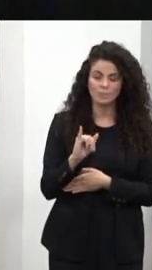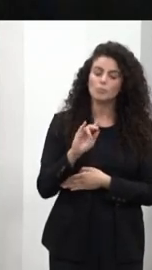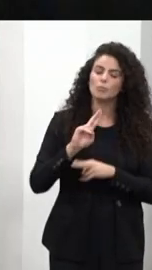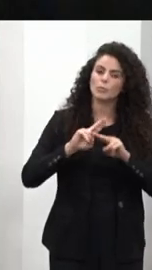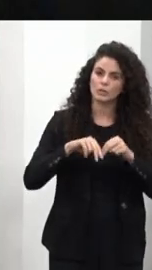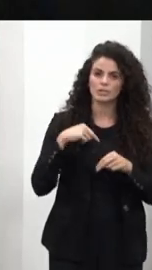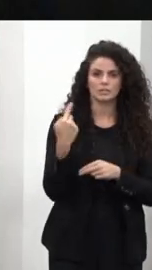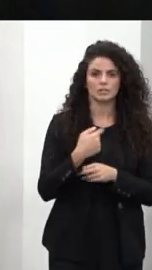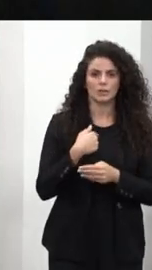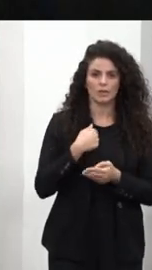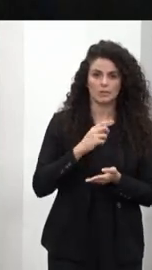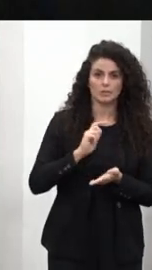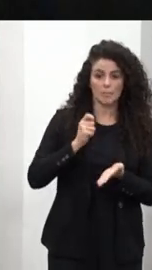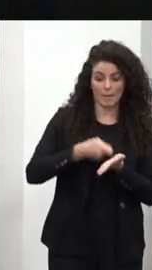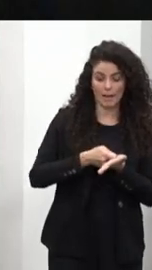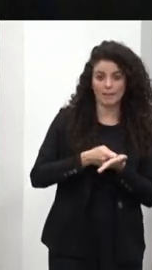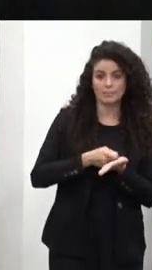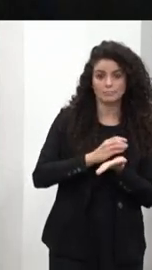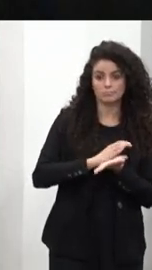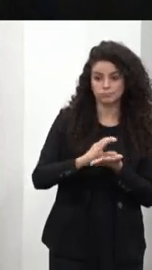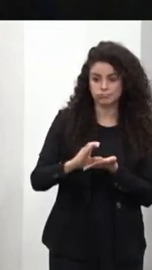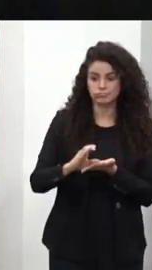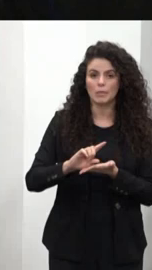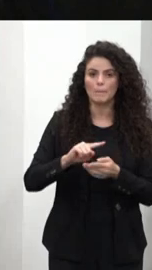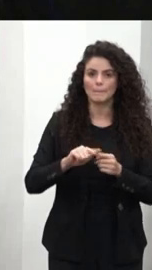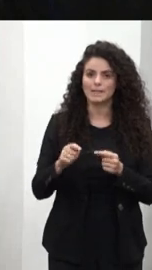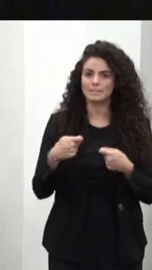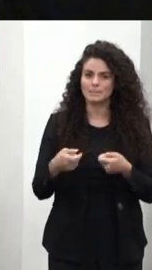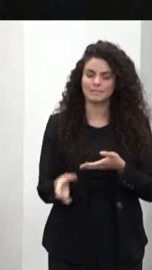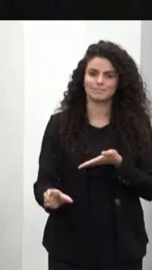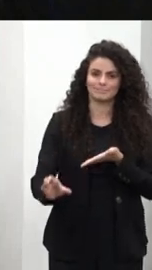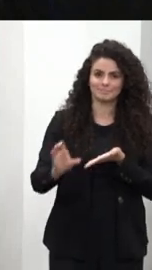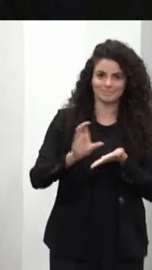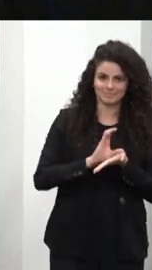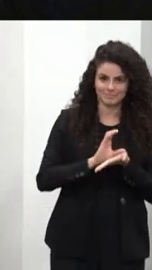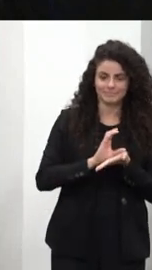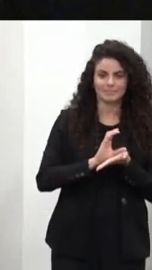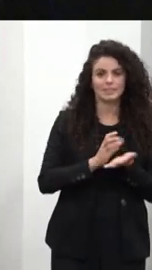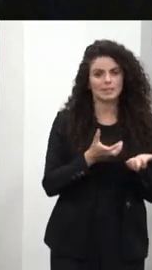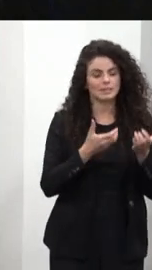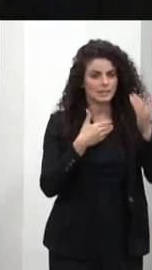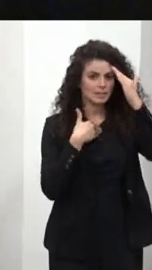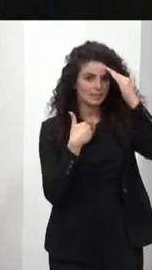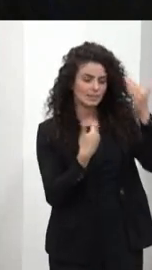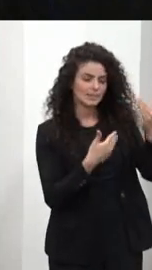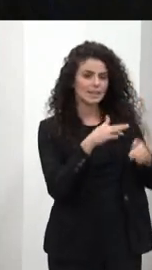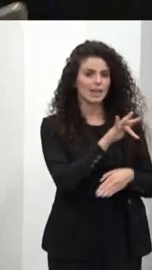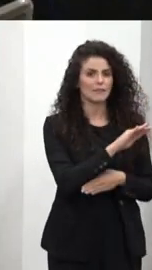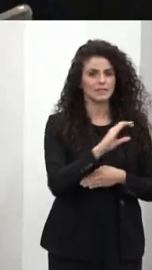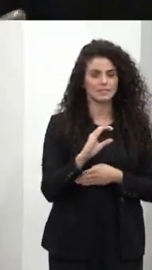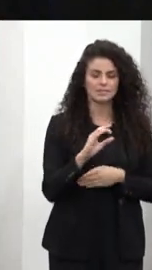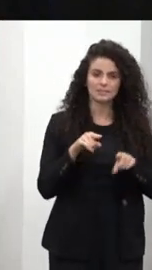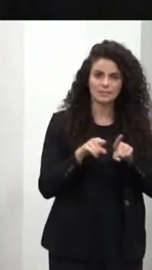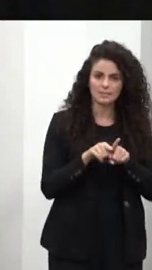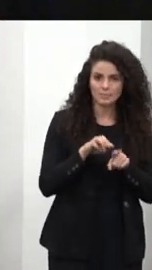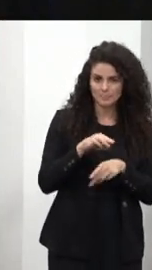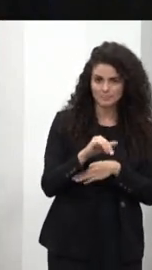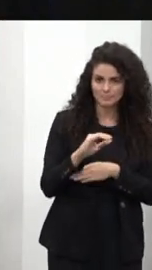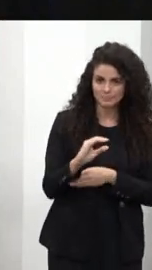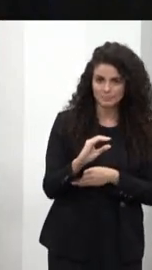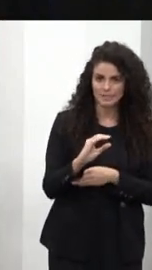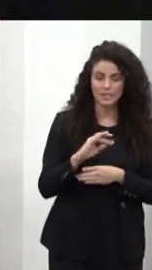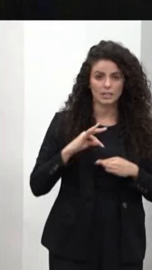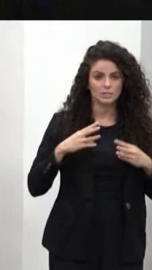audiovisual quero agradecer a FCC E também o link né na questão da save a própria Assembleia